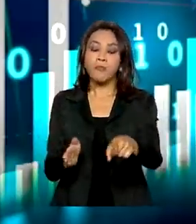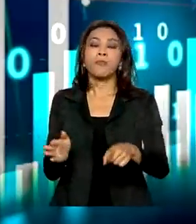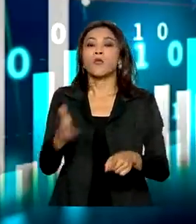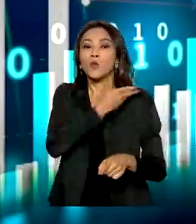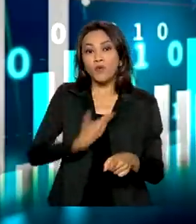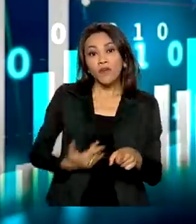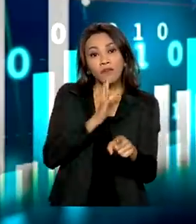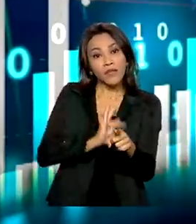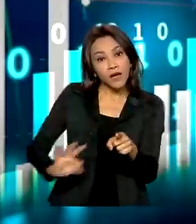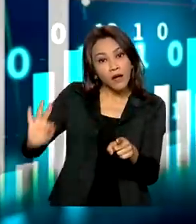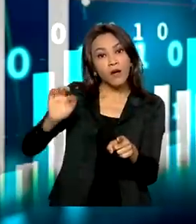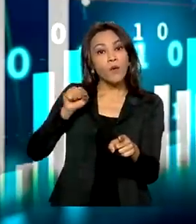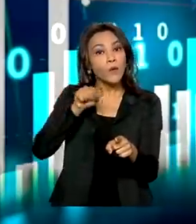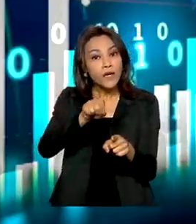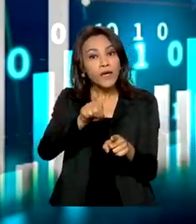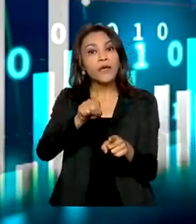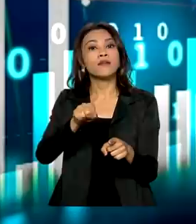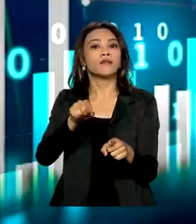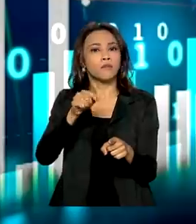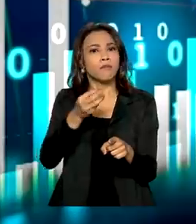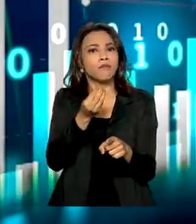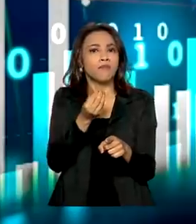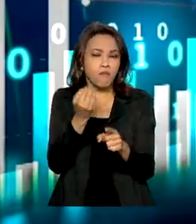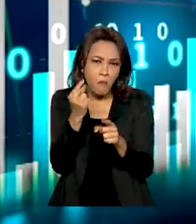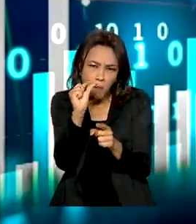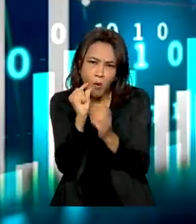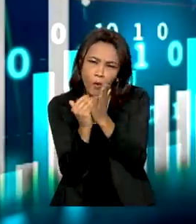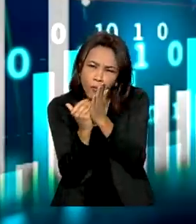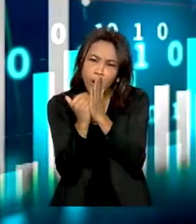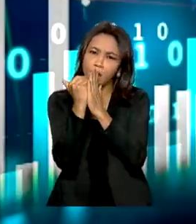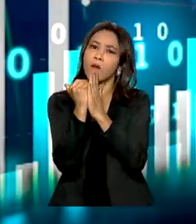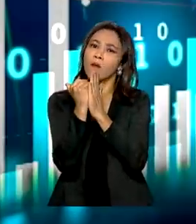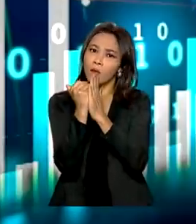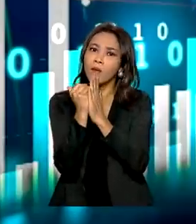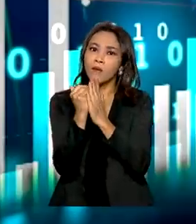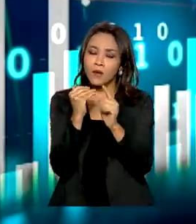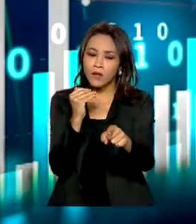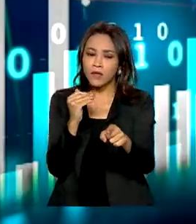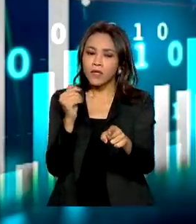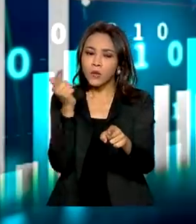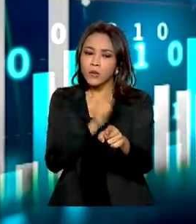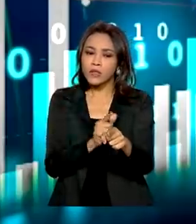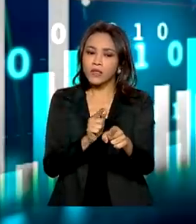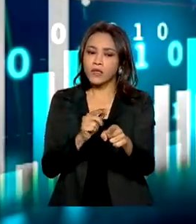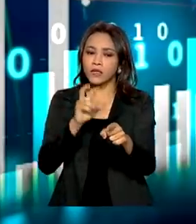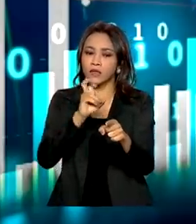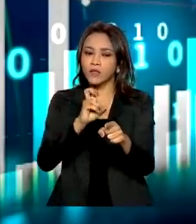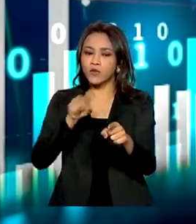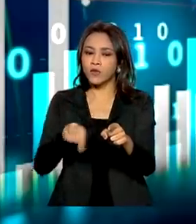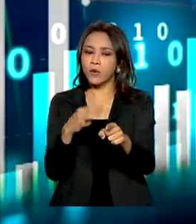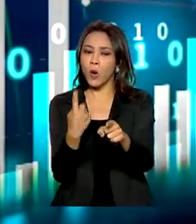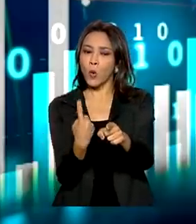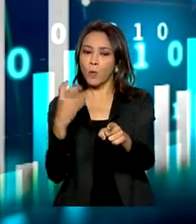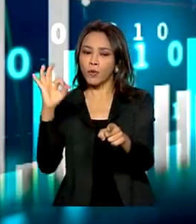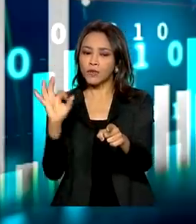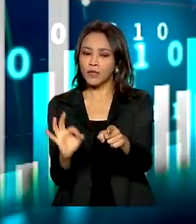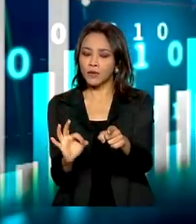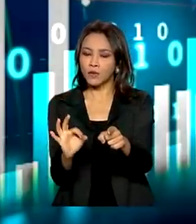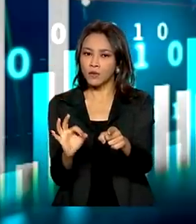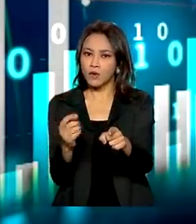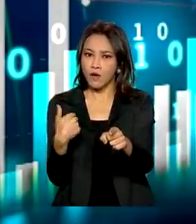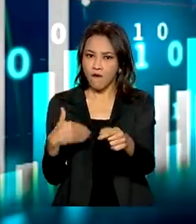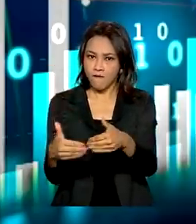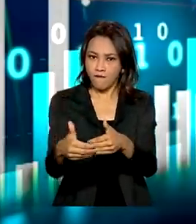Economia, é que esse crescimento possa ter sido um pouco maior ainda e talvez chegado aos 5% ou 5,1%. De qualquer forma, nós vamos